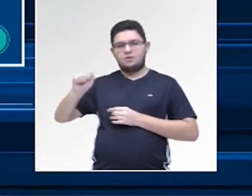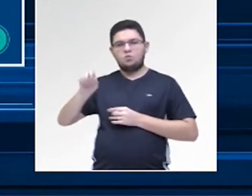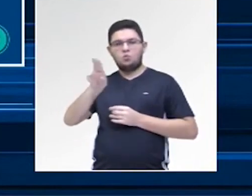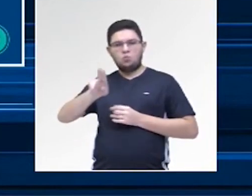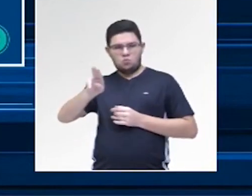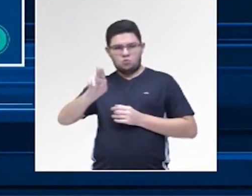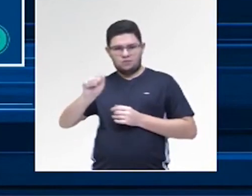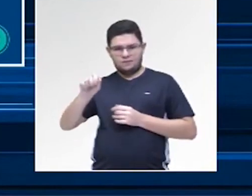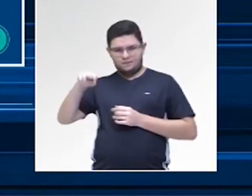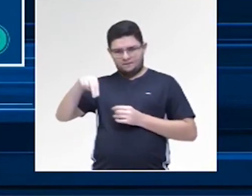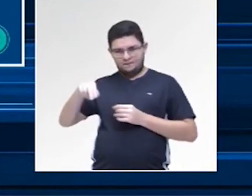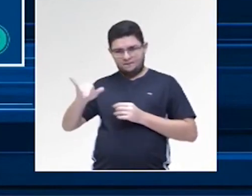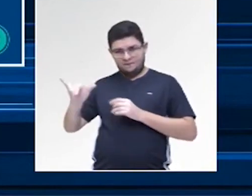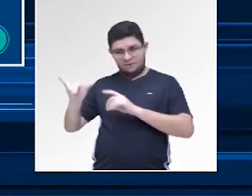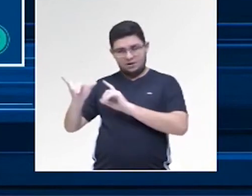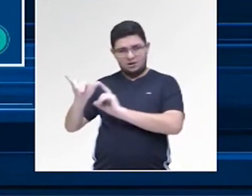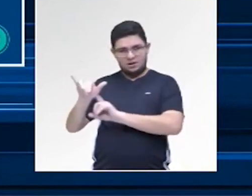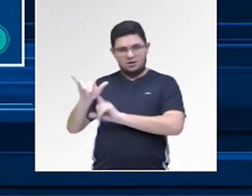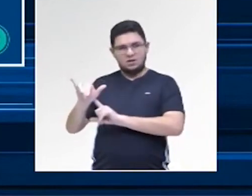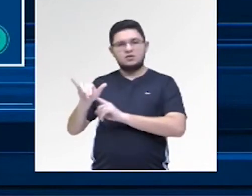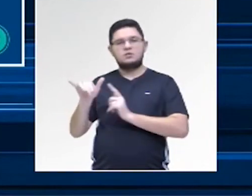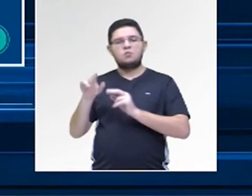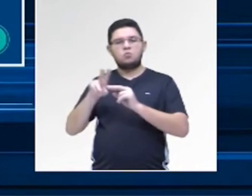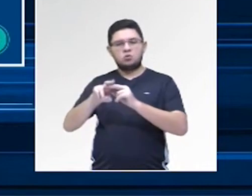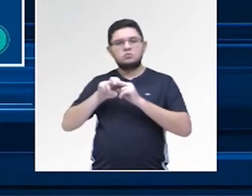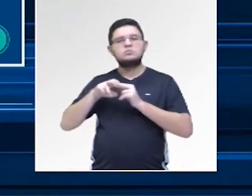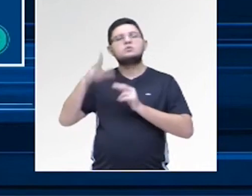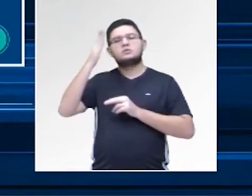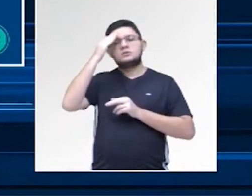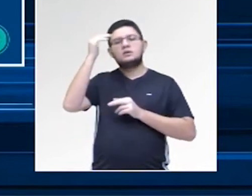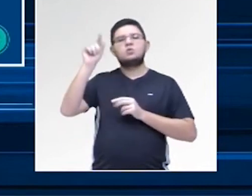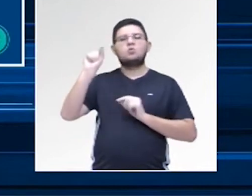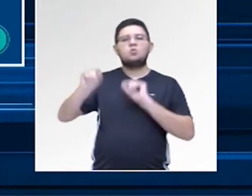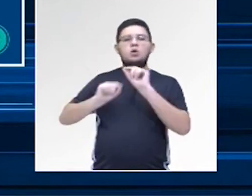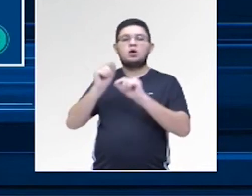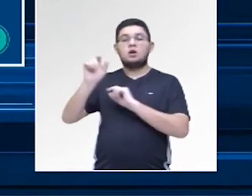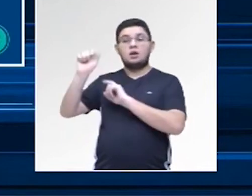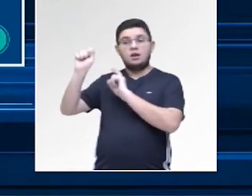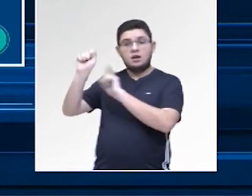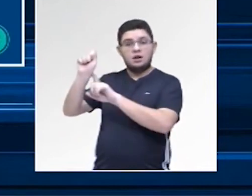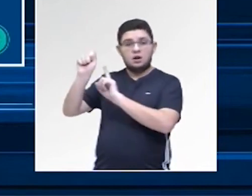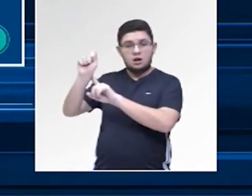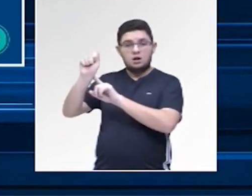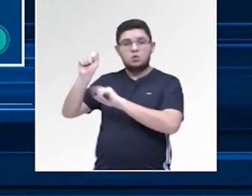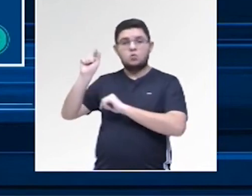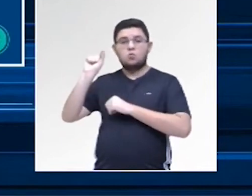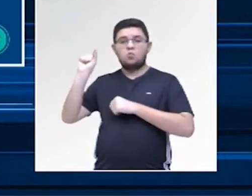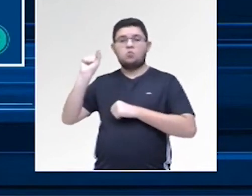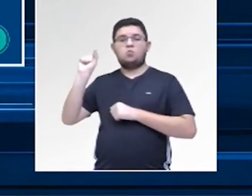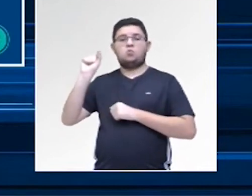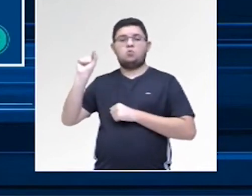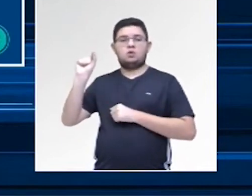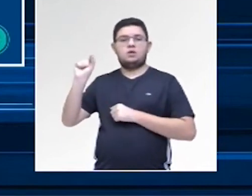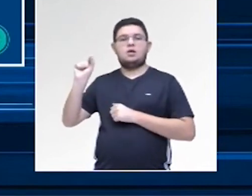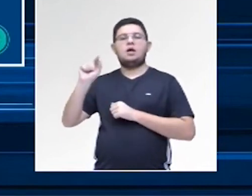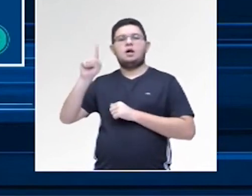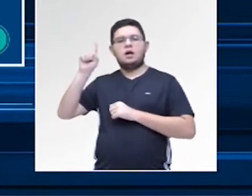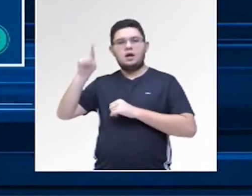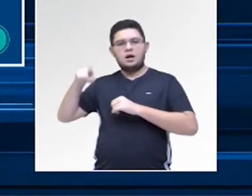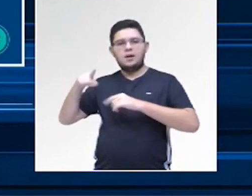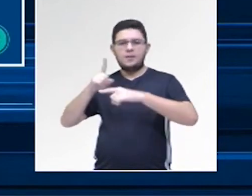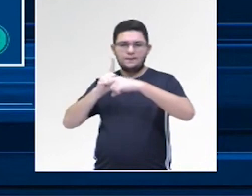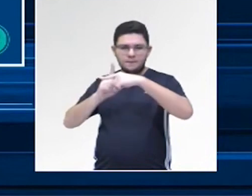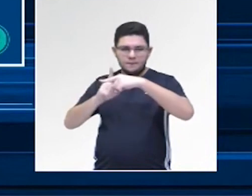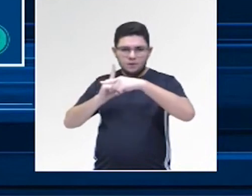dessa dica, o que eu vou utilizar. Na letra A, por exemplo, eu vou escrever a forma positiva